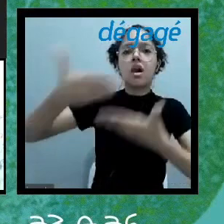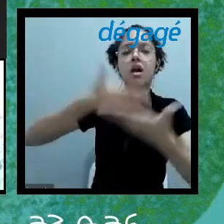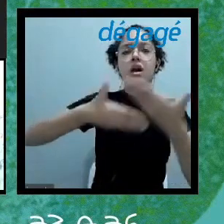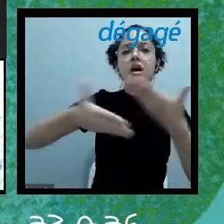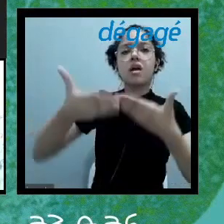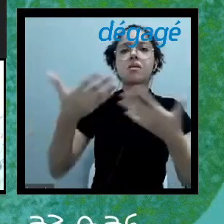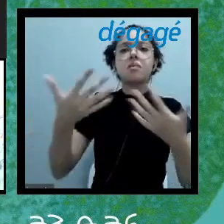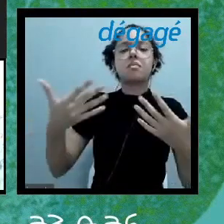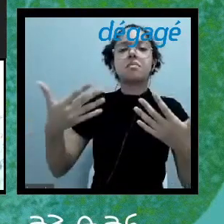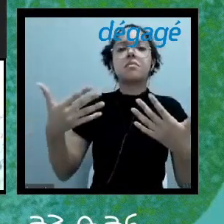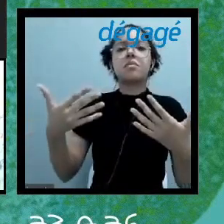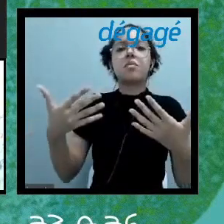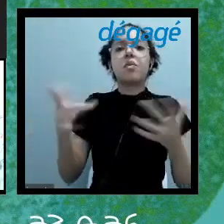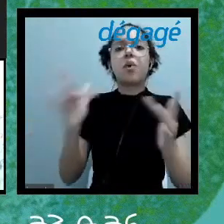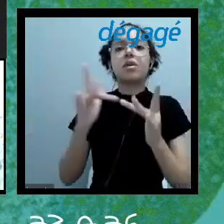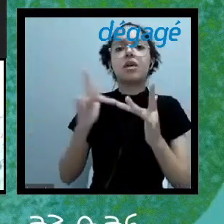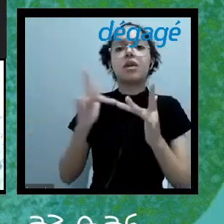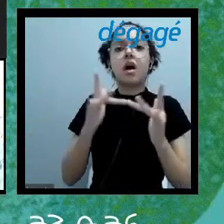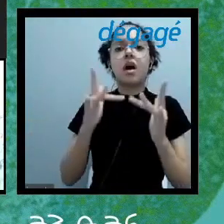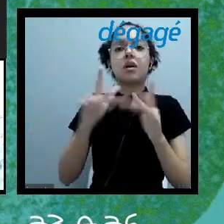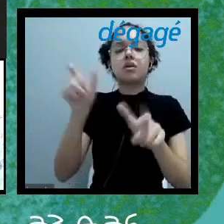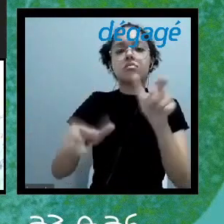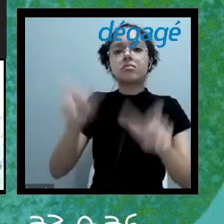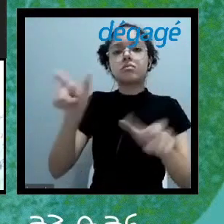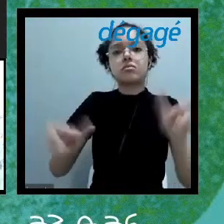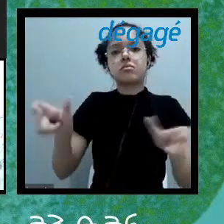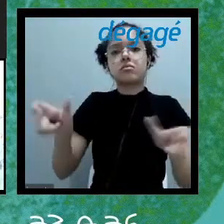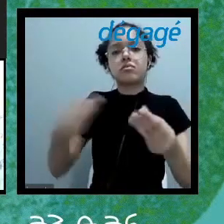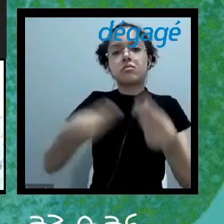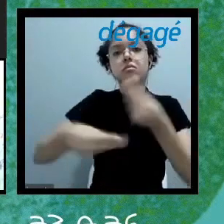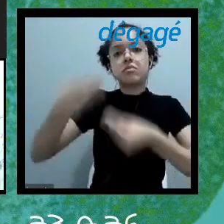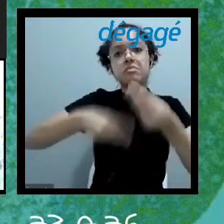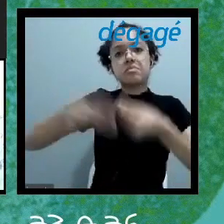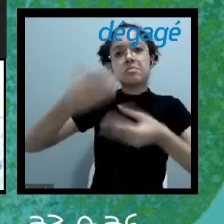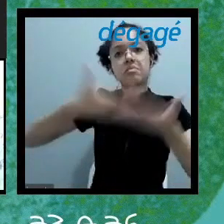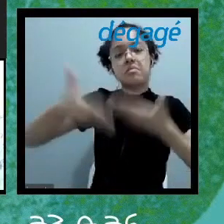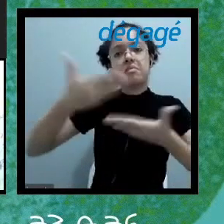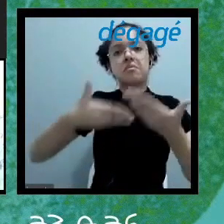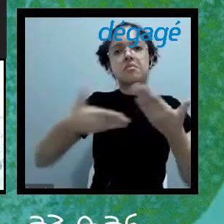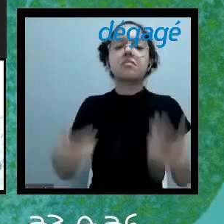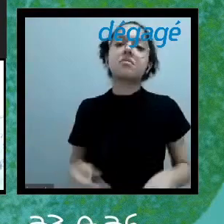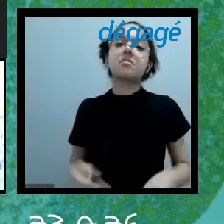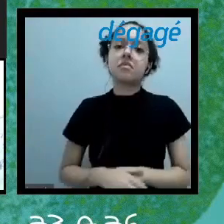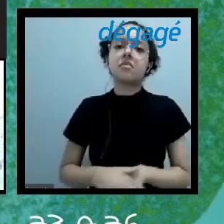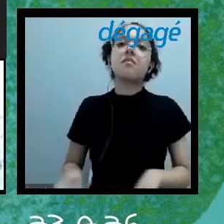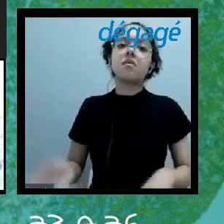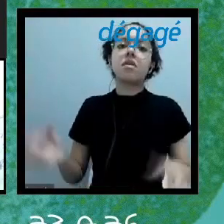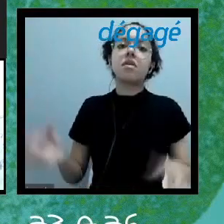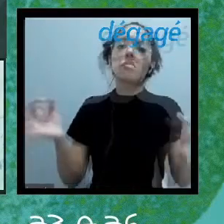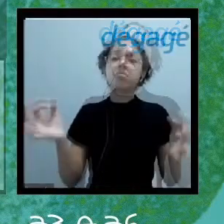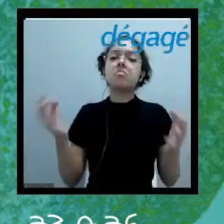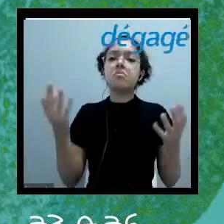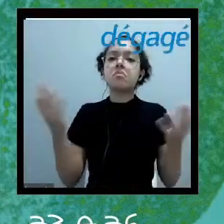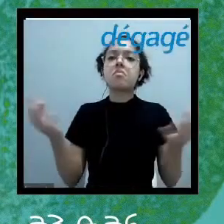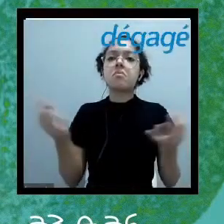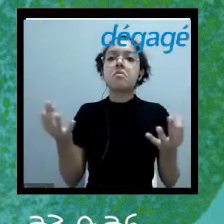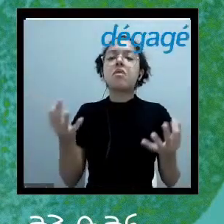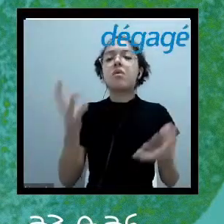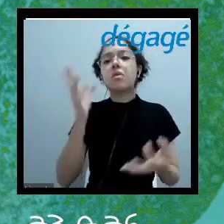Eu acho que vai ser uma conquista, assim, muito, muito grande.